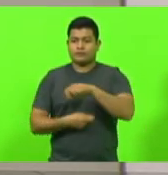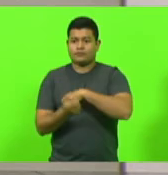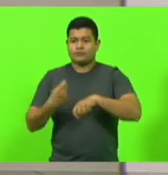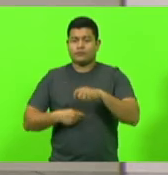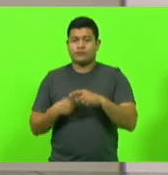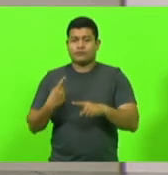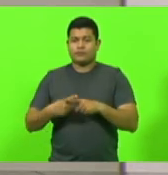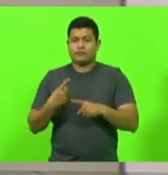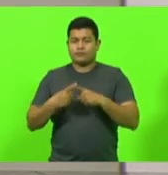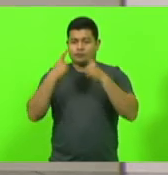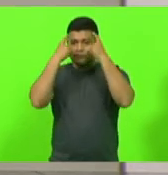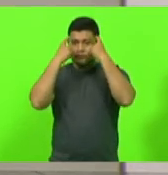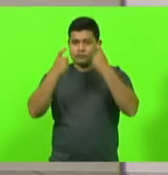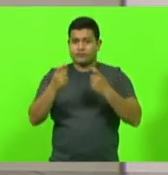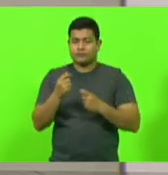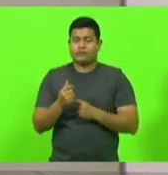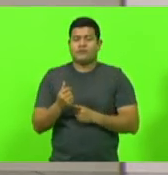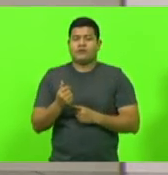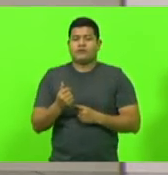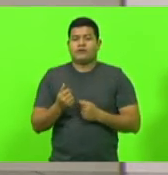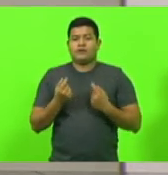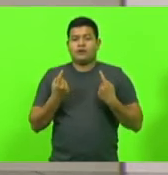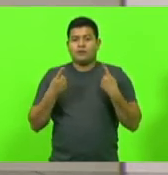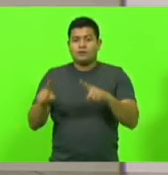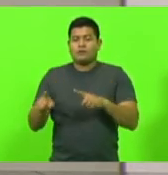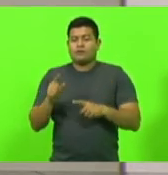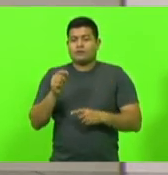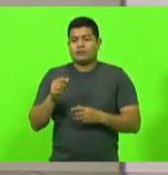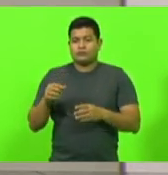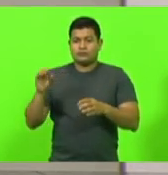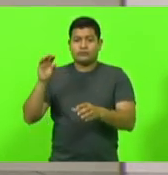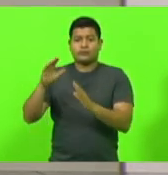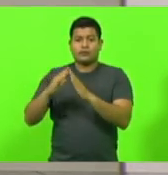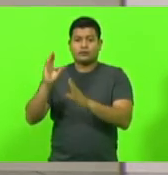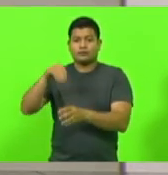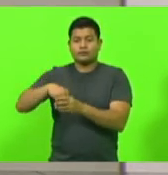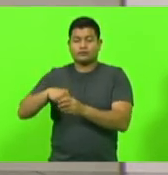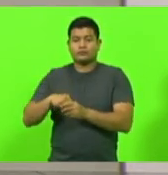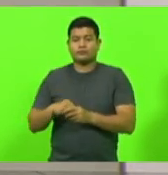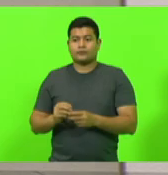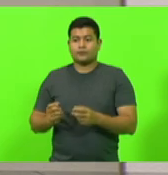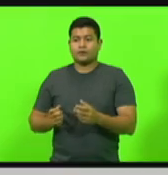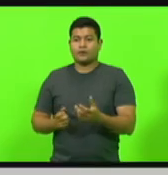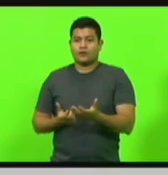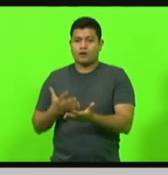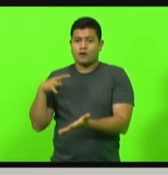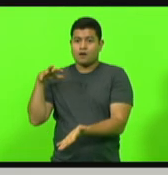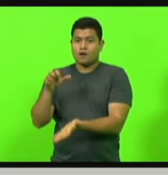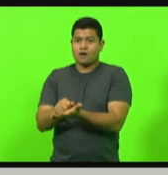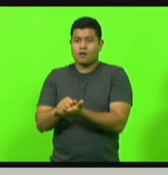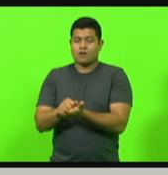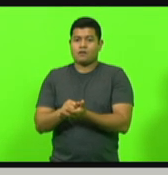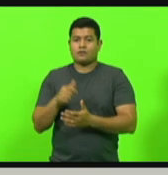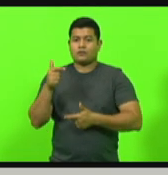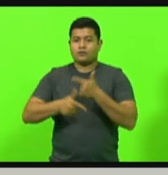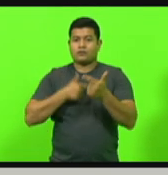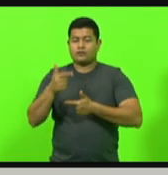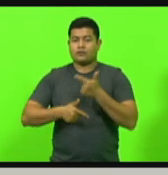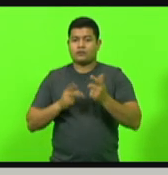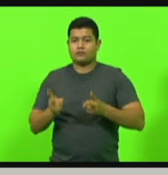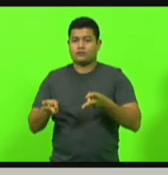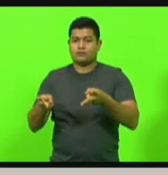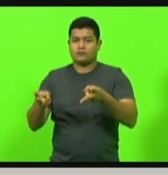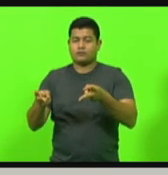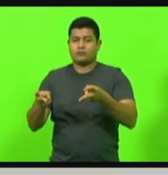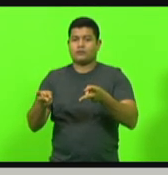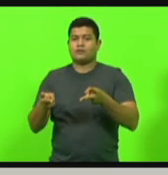da violência doméstica e familiar nos editais de licitação que visem a contratação de empresa para a prestação de serviços continuados